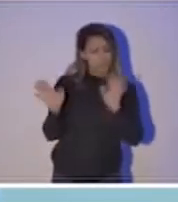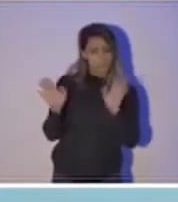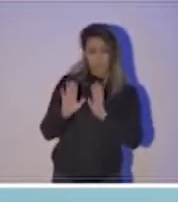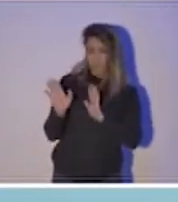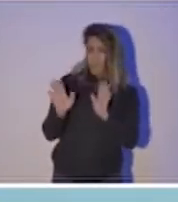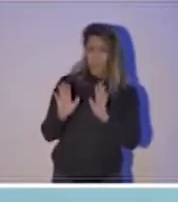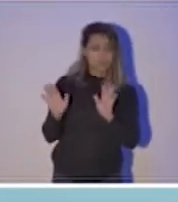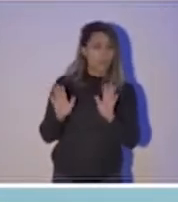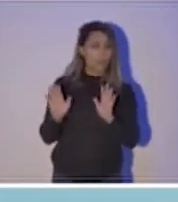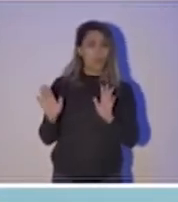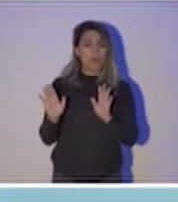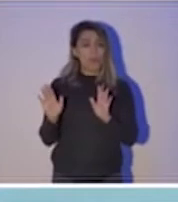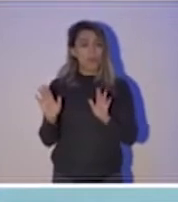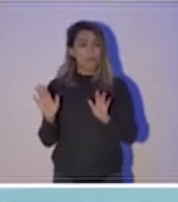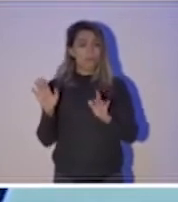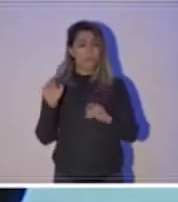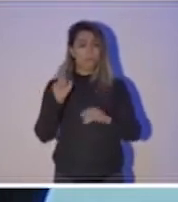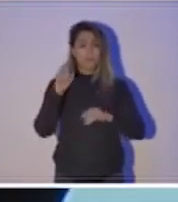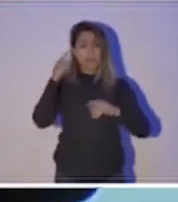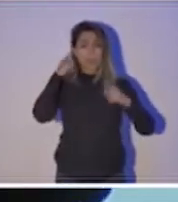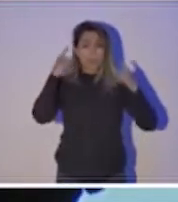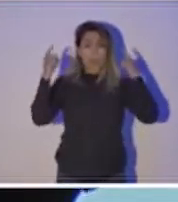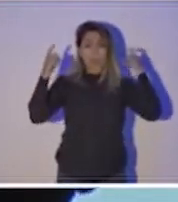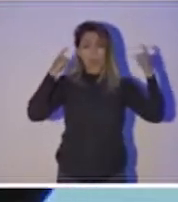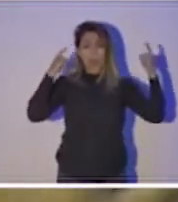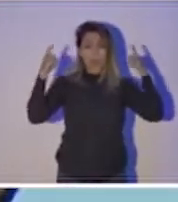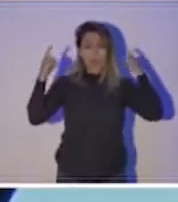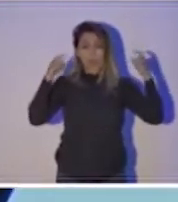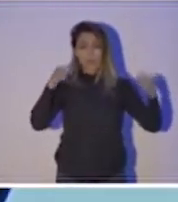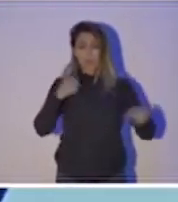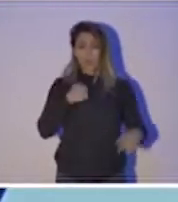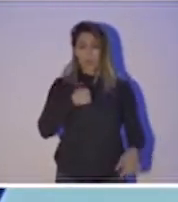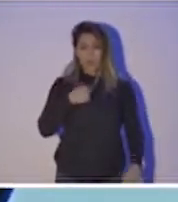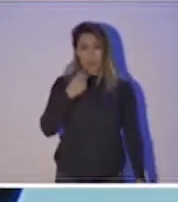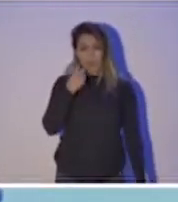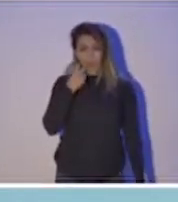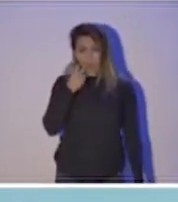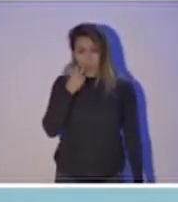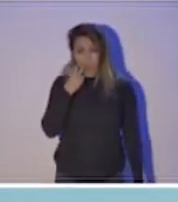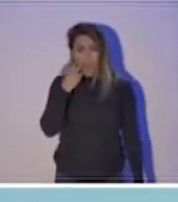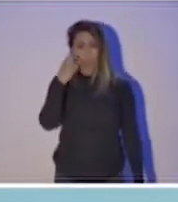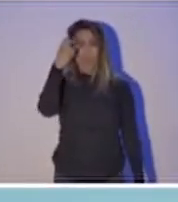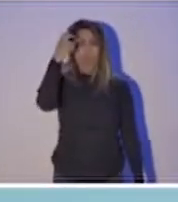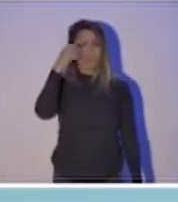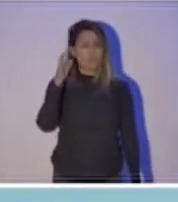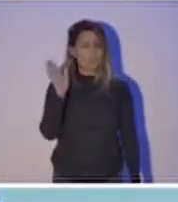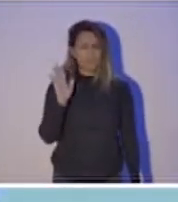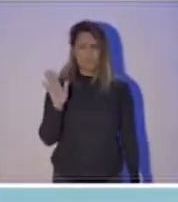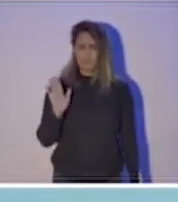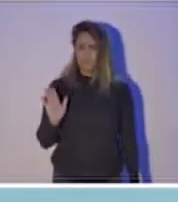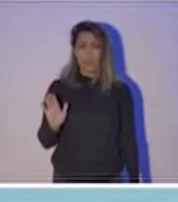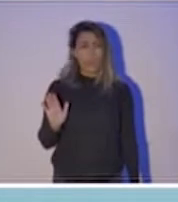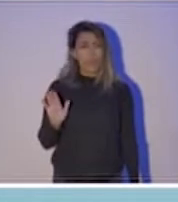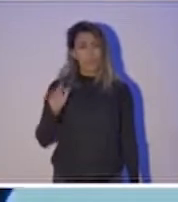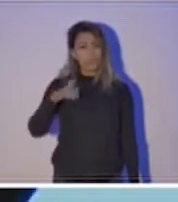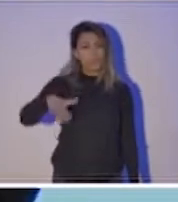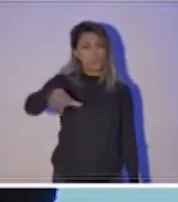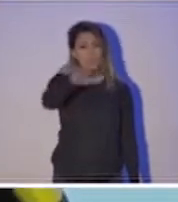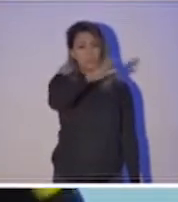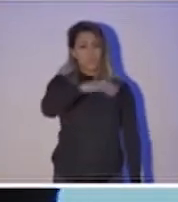pelo barulho, eu não vou falar sobre o que eles têm a dizer. Eu só vou falar quando a sala